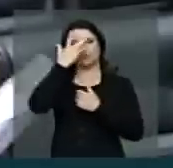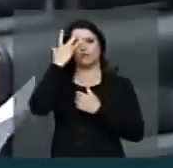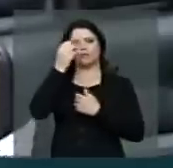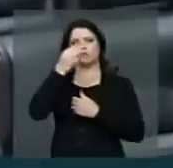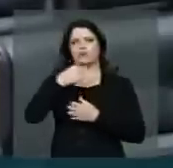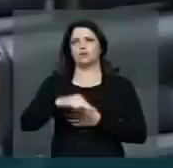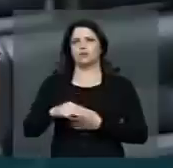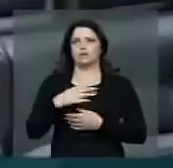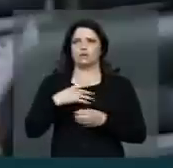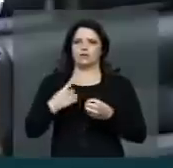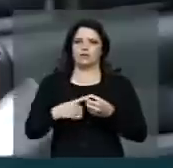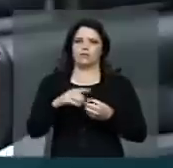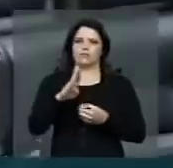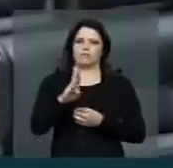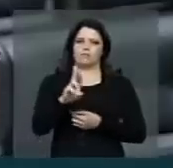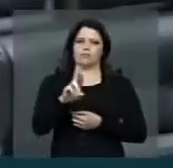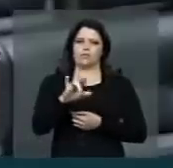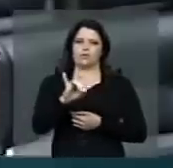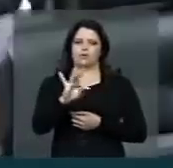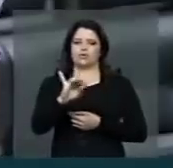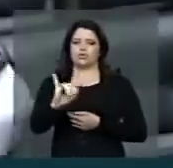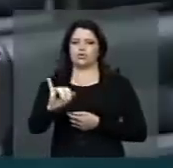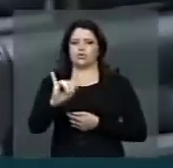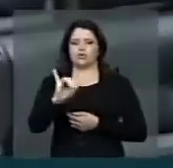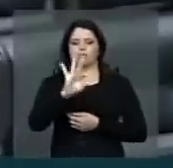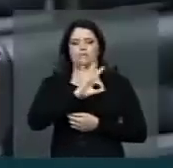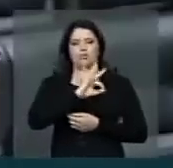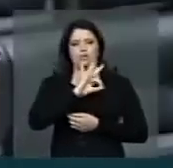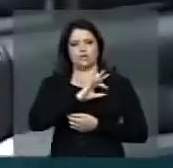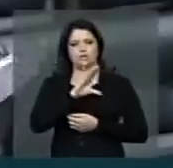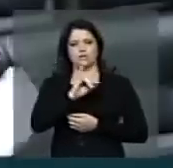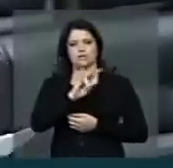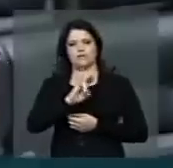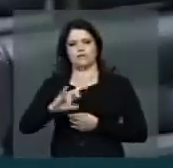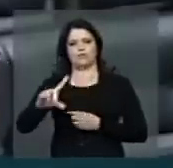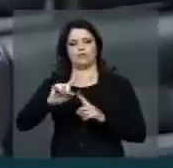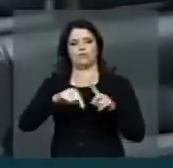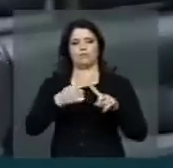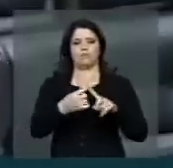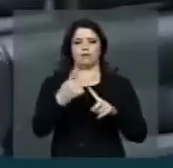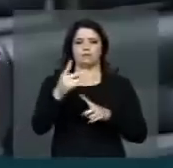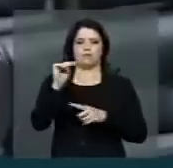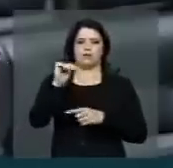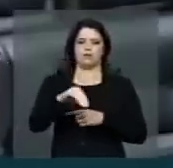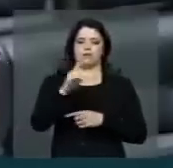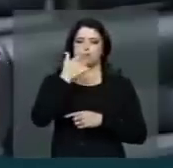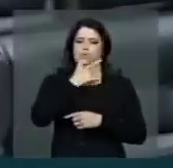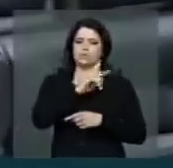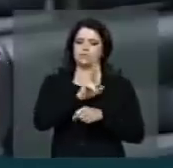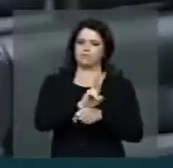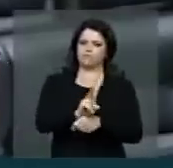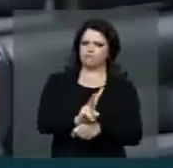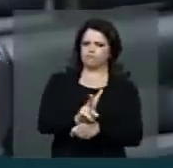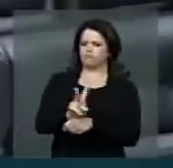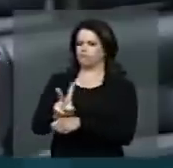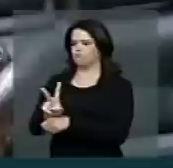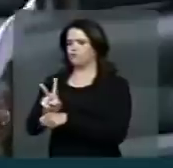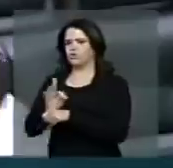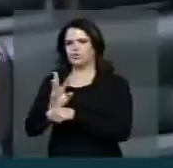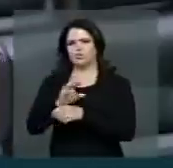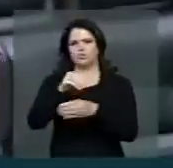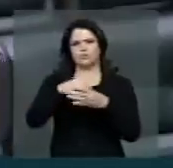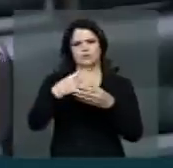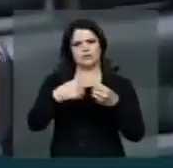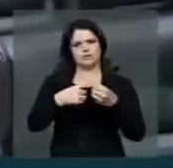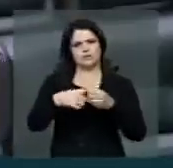lá em Buriti a polícia civil, a polícia militar garanta segurança na cidade, garanta segurança na